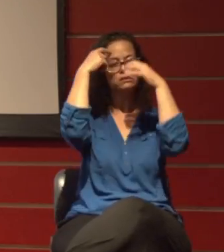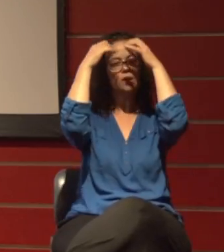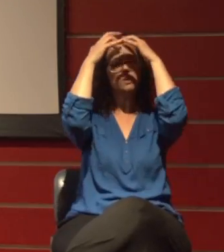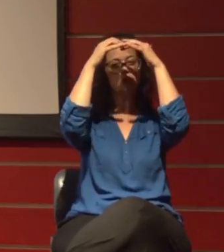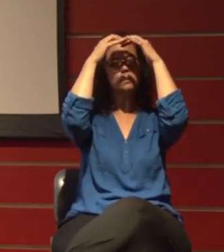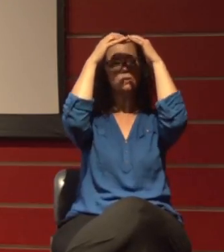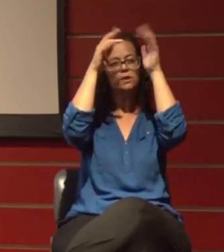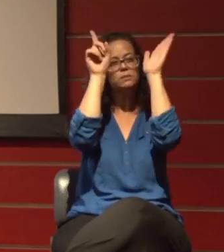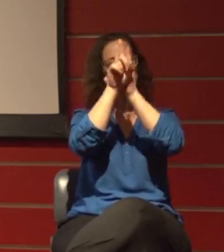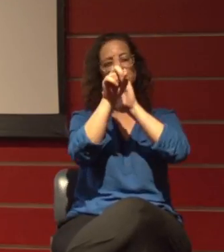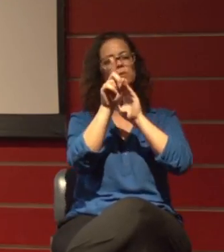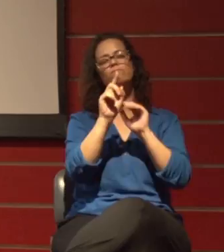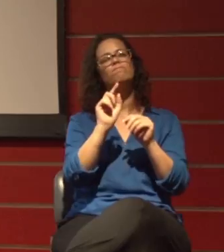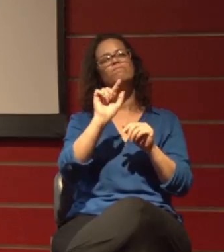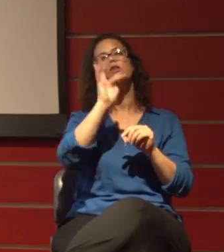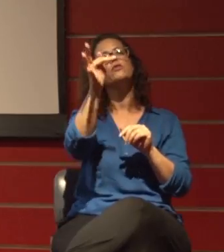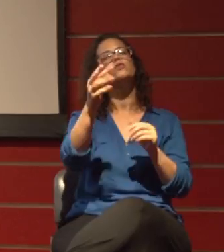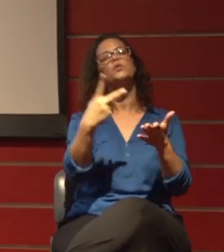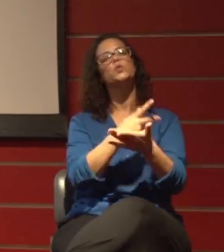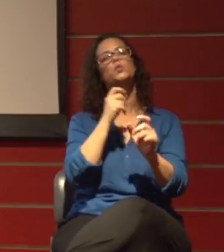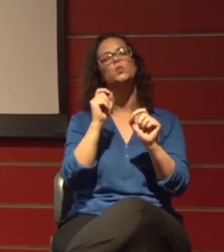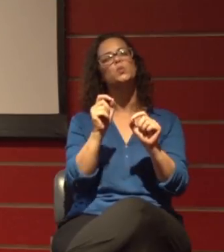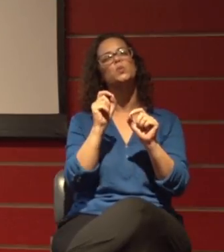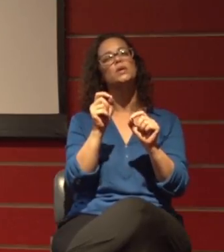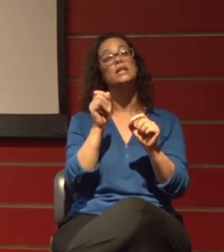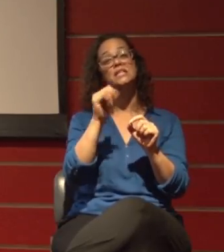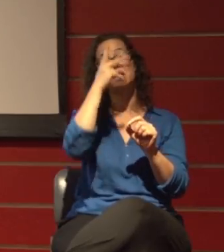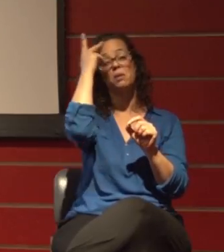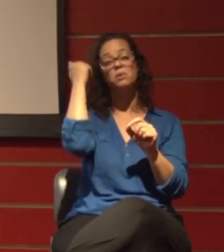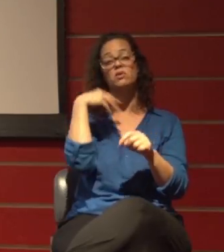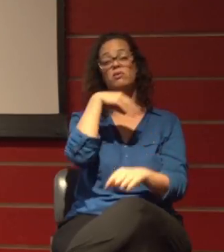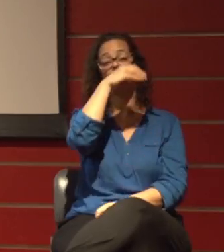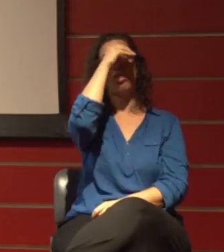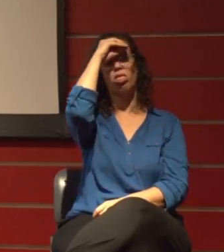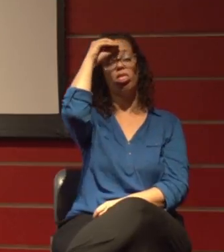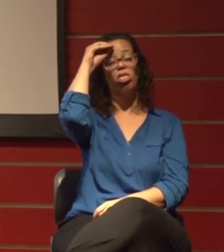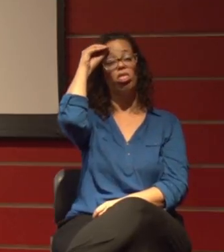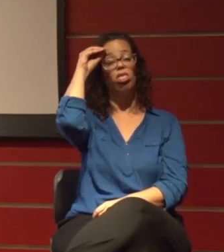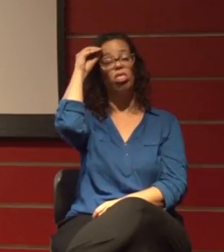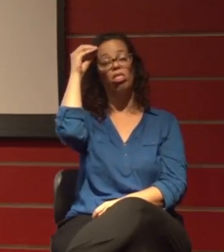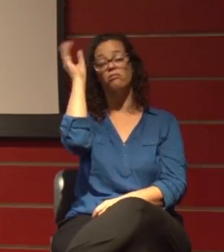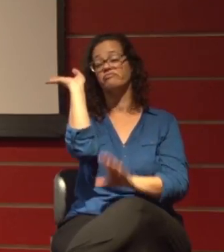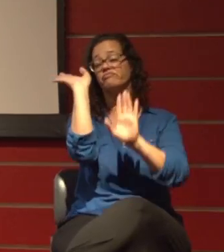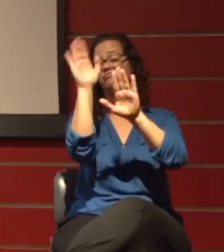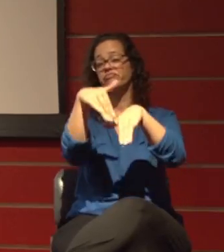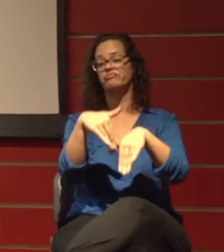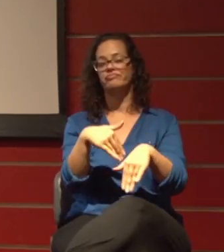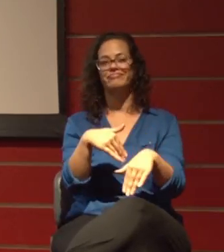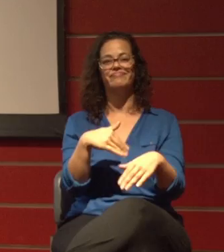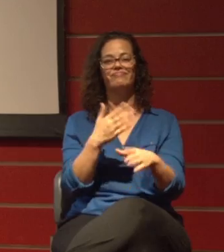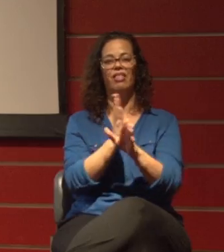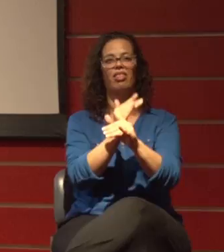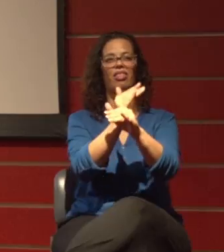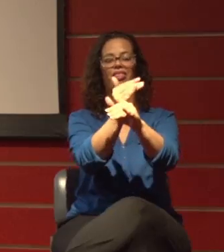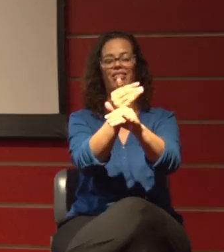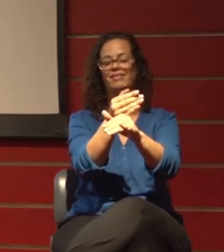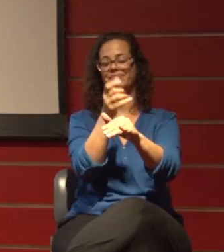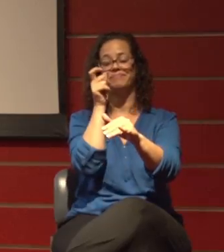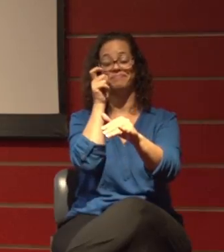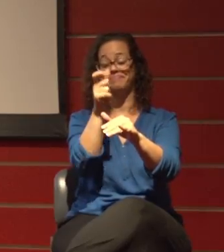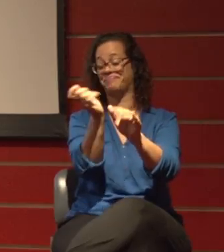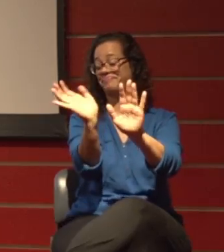que que vai acontecer a partir dali você o perde eh terceira